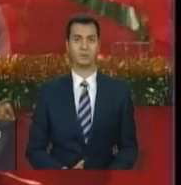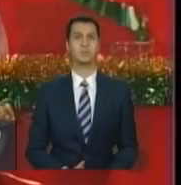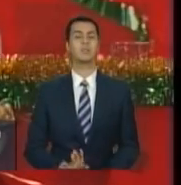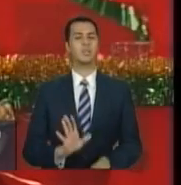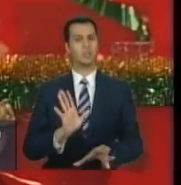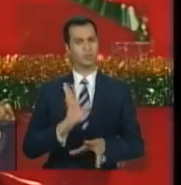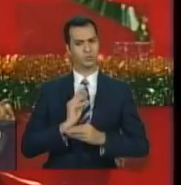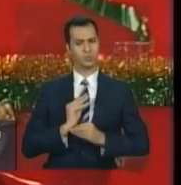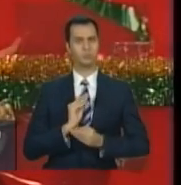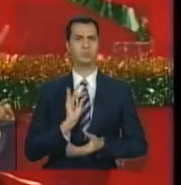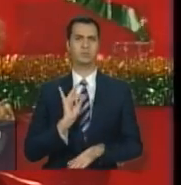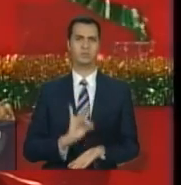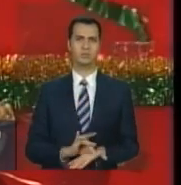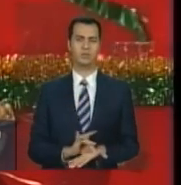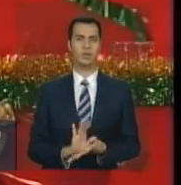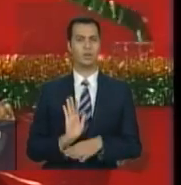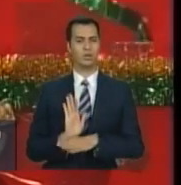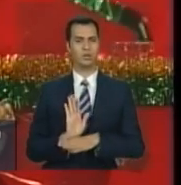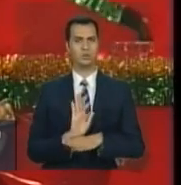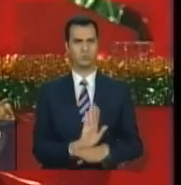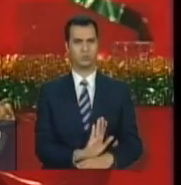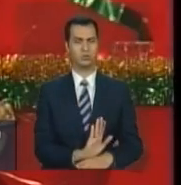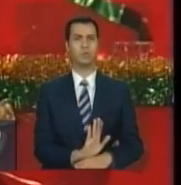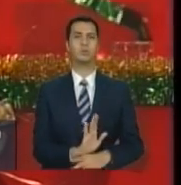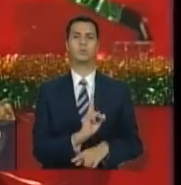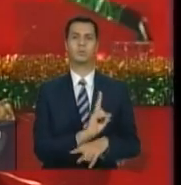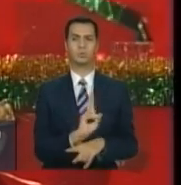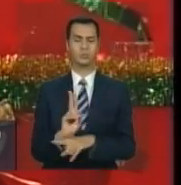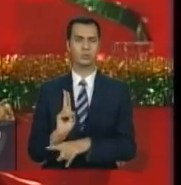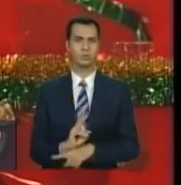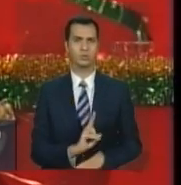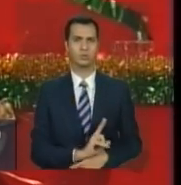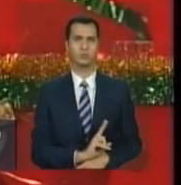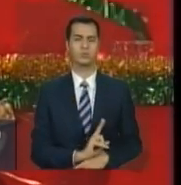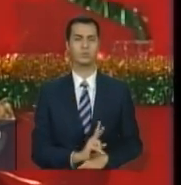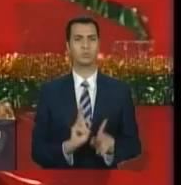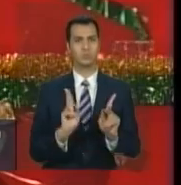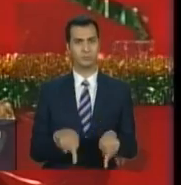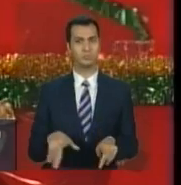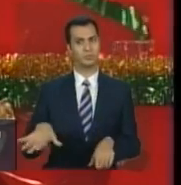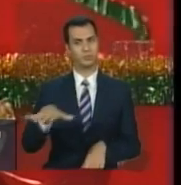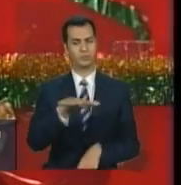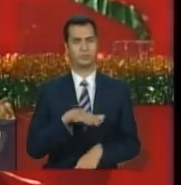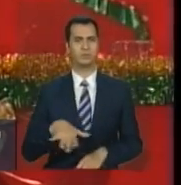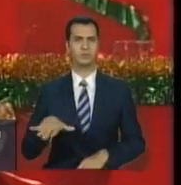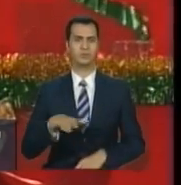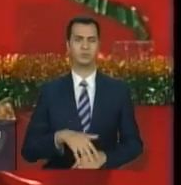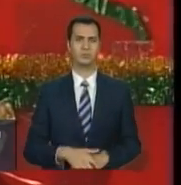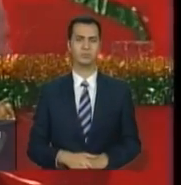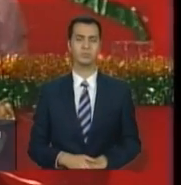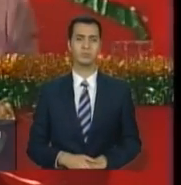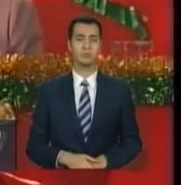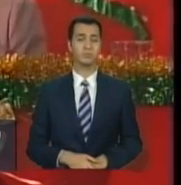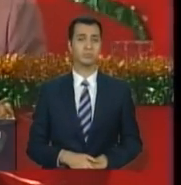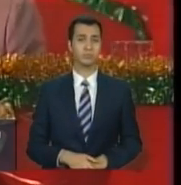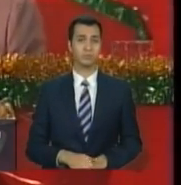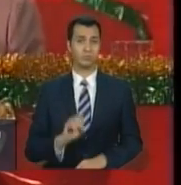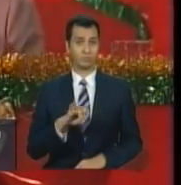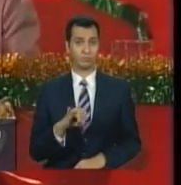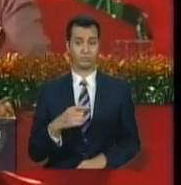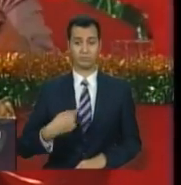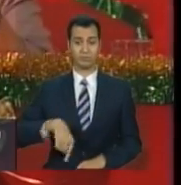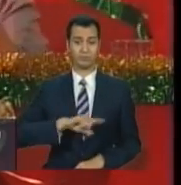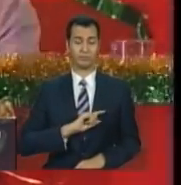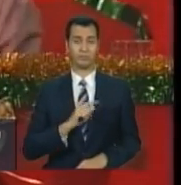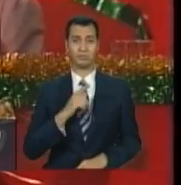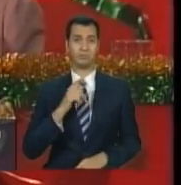assumir apoio, estímulo e proteção dessa população. Porque se nós não conseguirmos